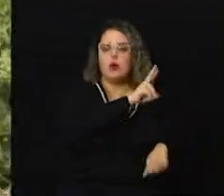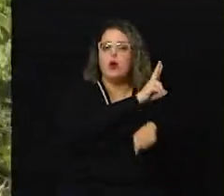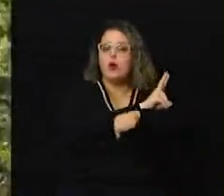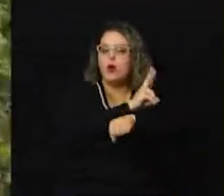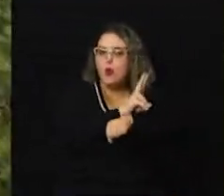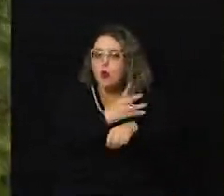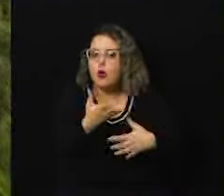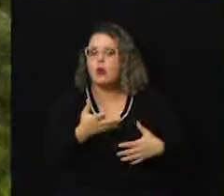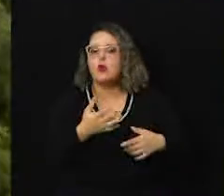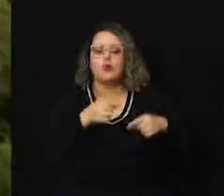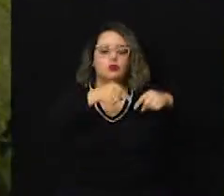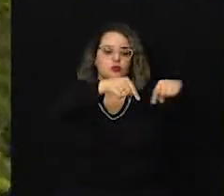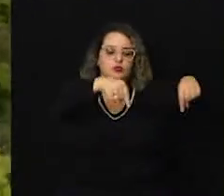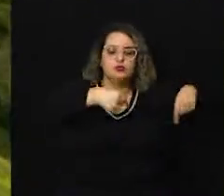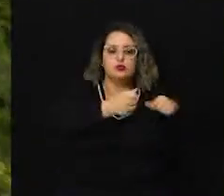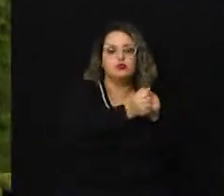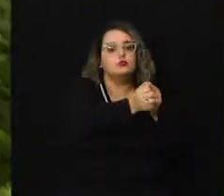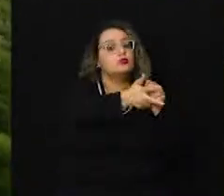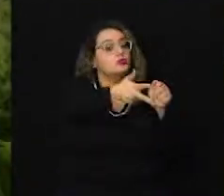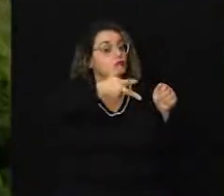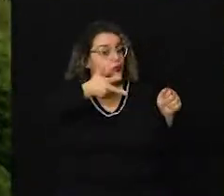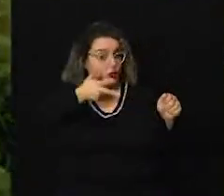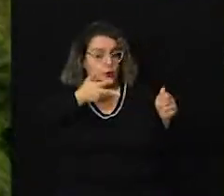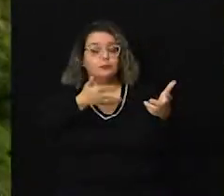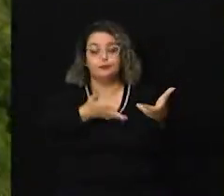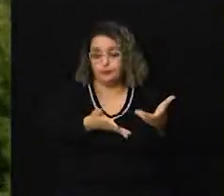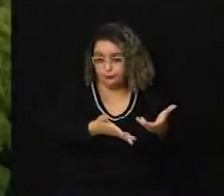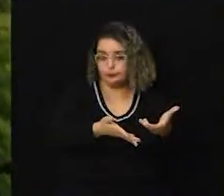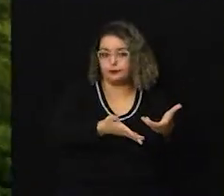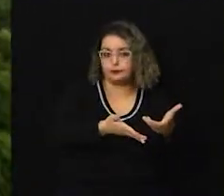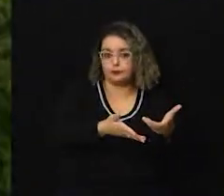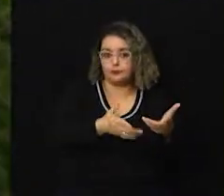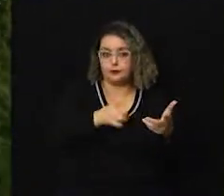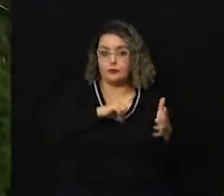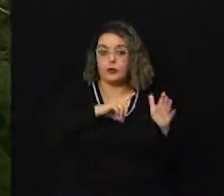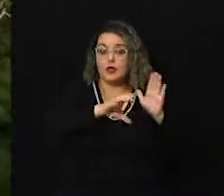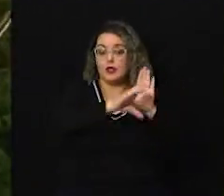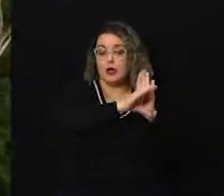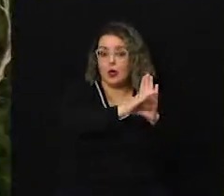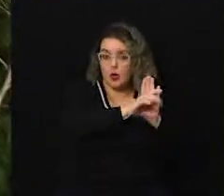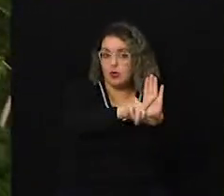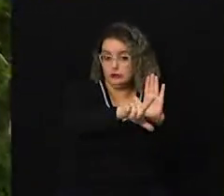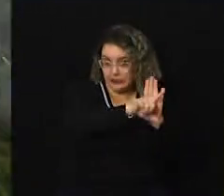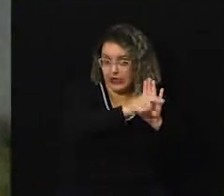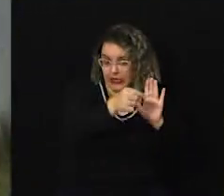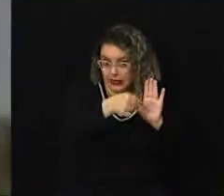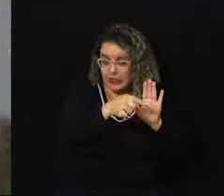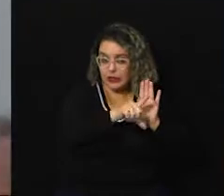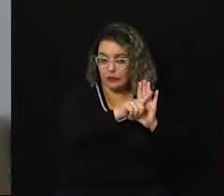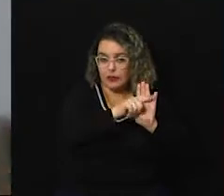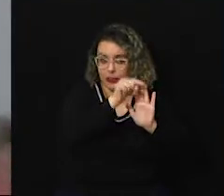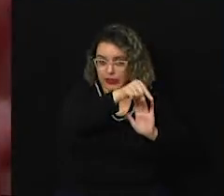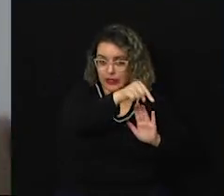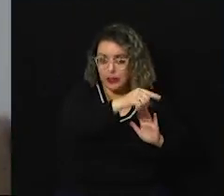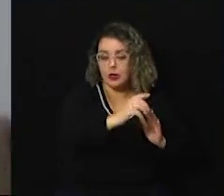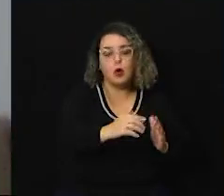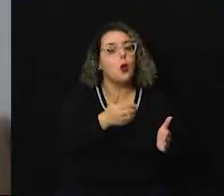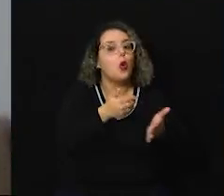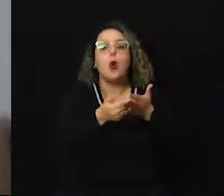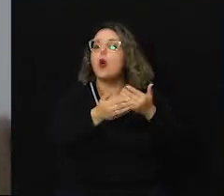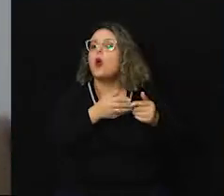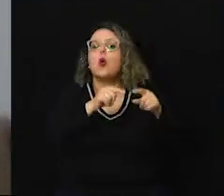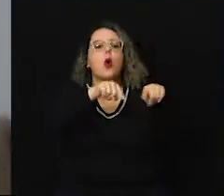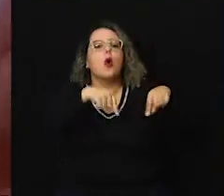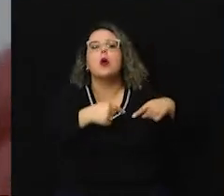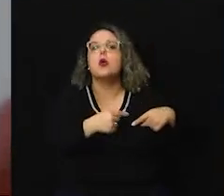áreas protegidas territórios indígenas É e tem um código florestal que Teoricamente não é faz com que